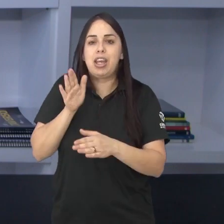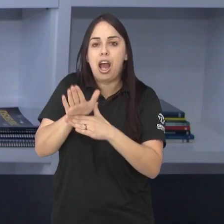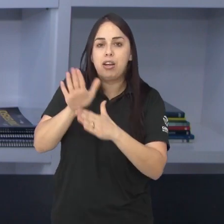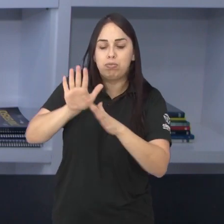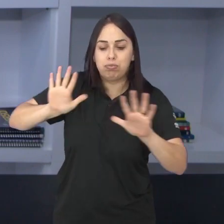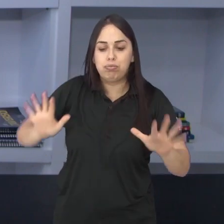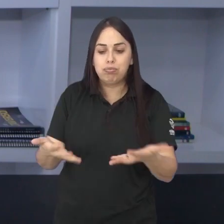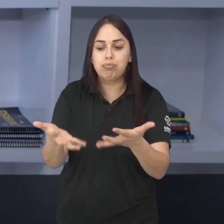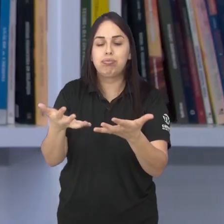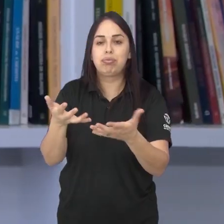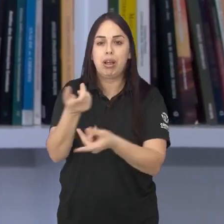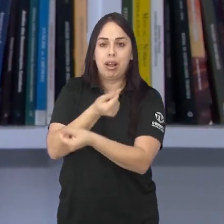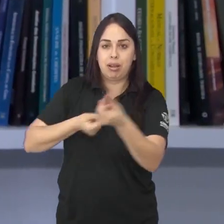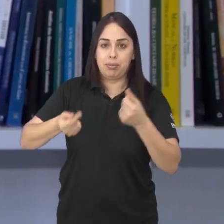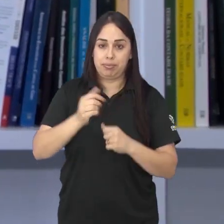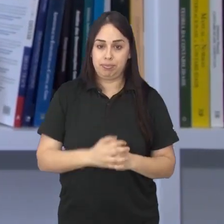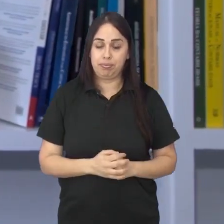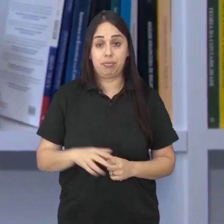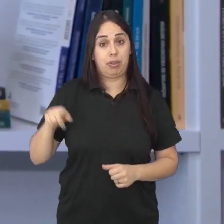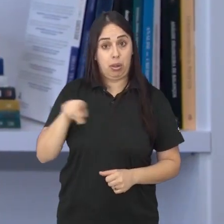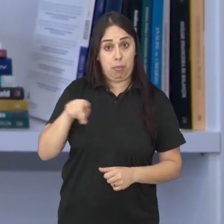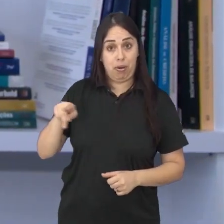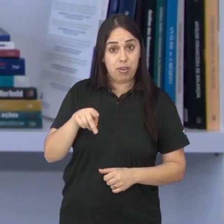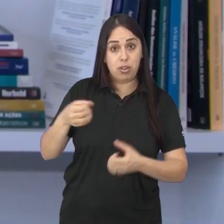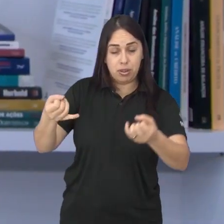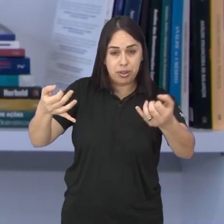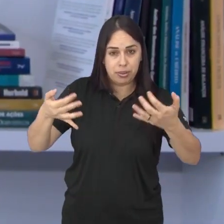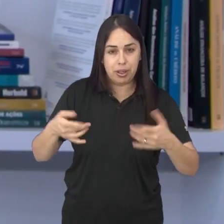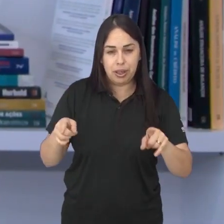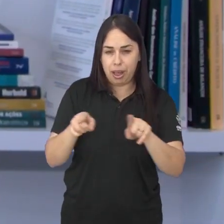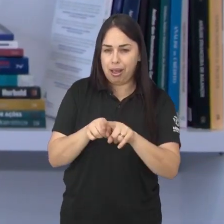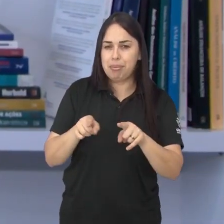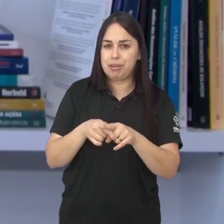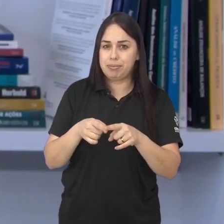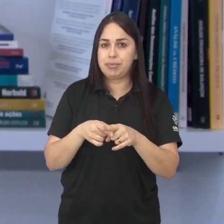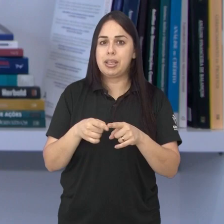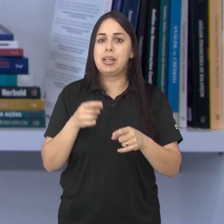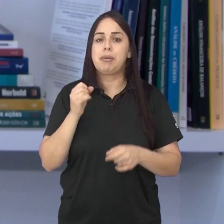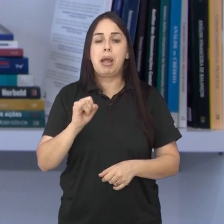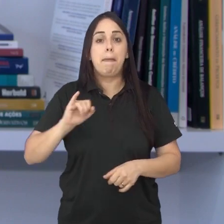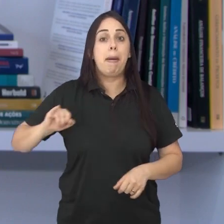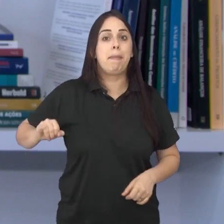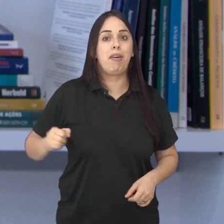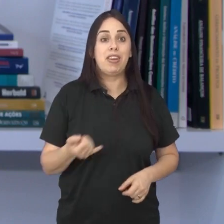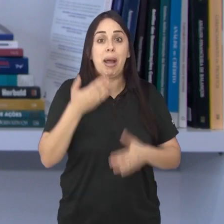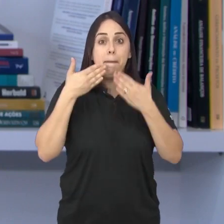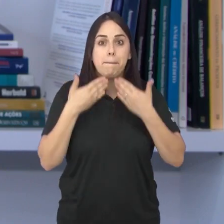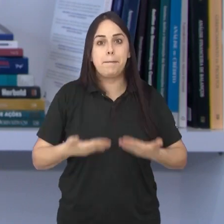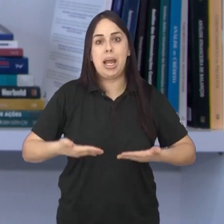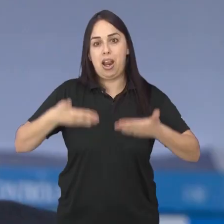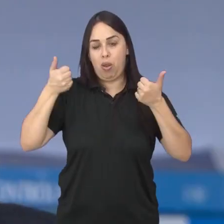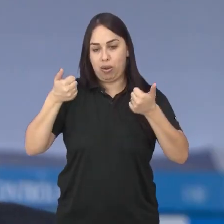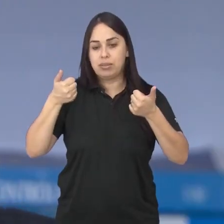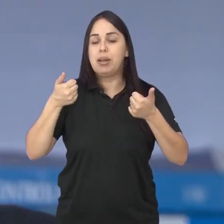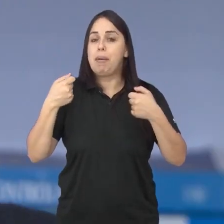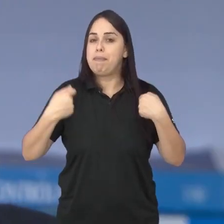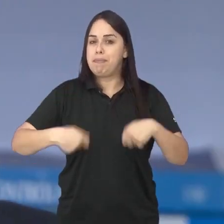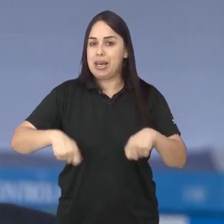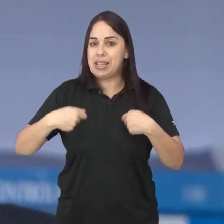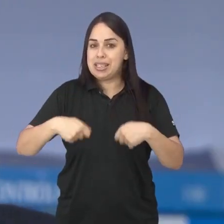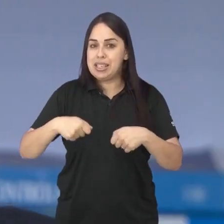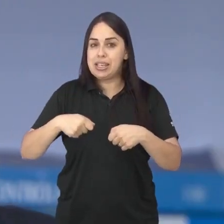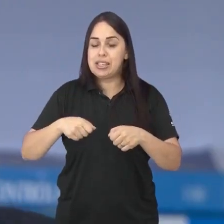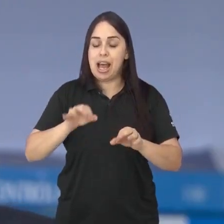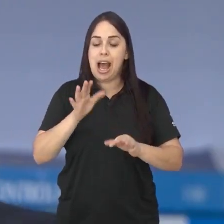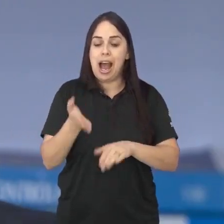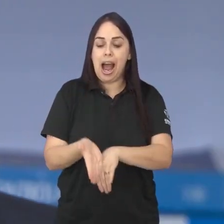economia pós-pandemia. O professor de finanças explica também que para ter um aproveitamento melhor do dinheiro, é preciso traçar